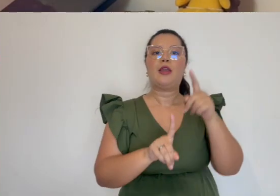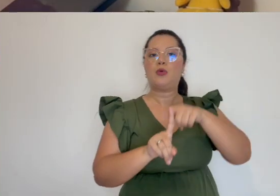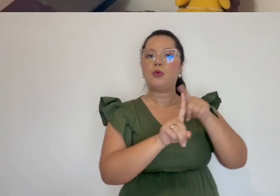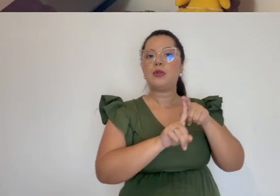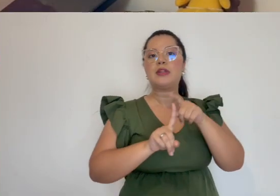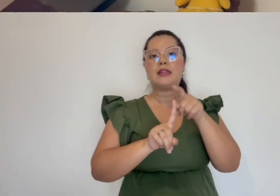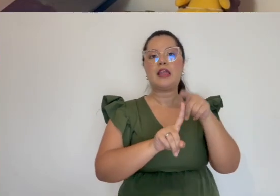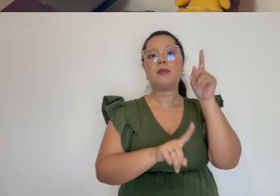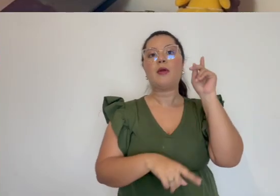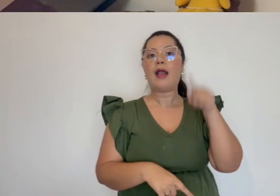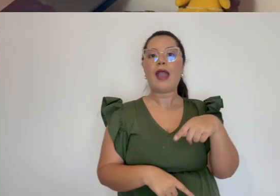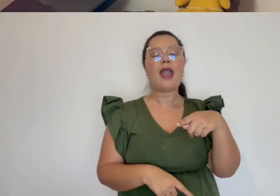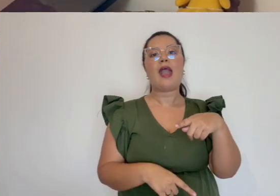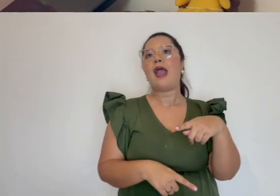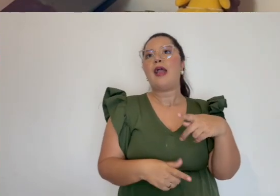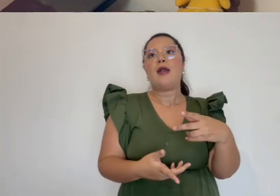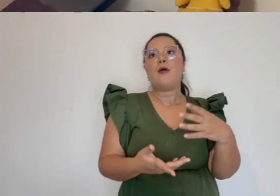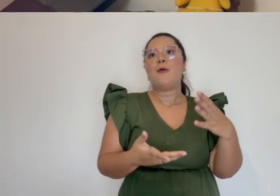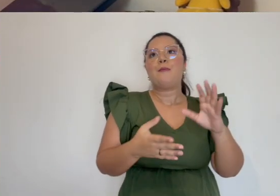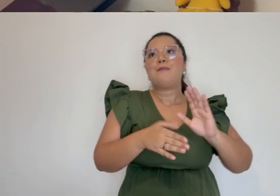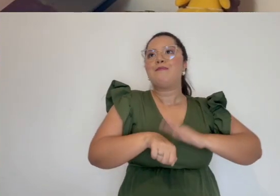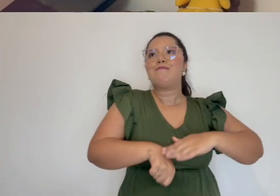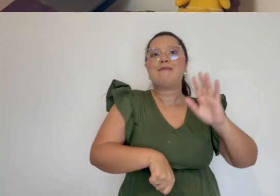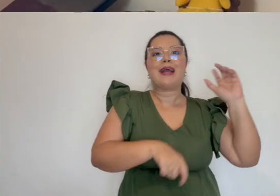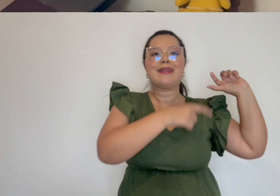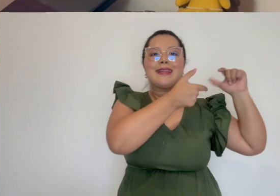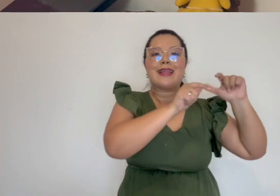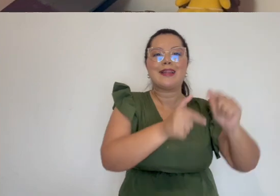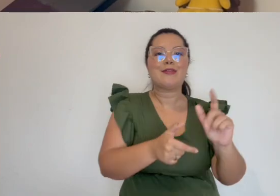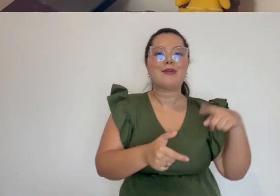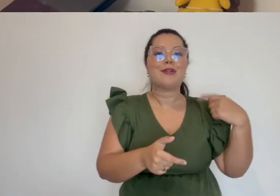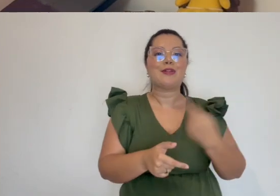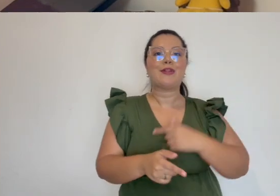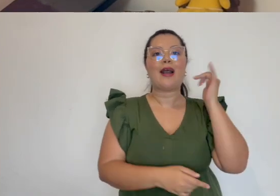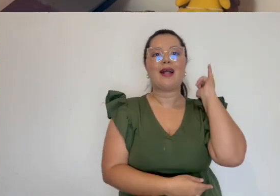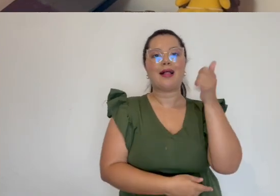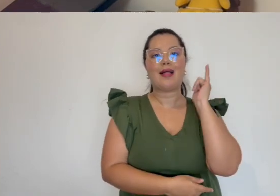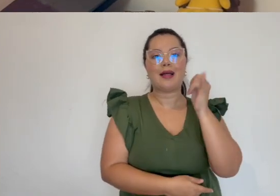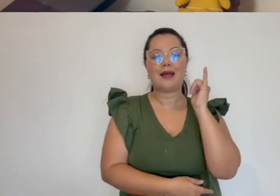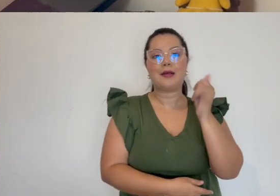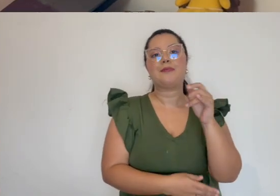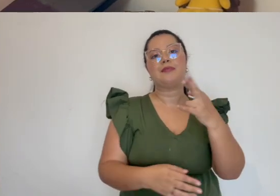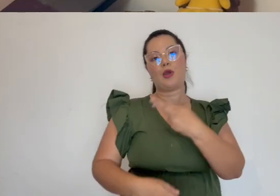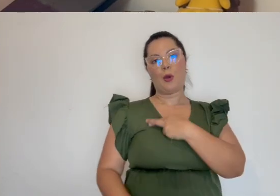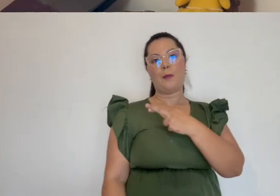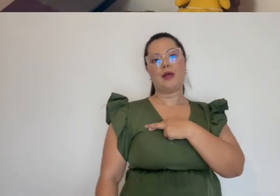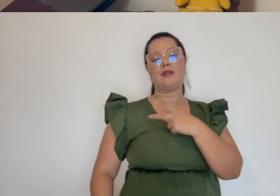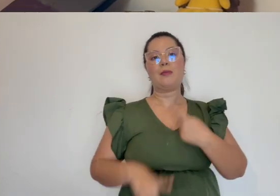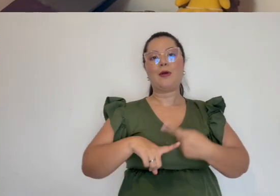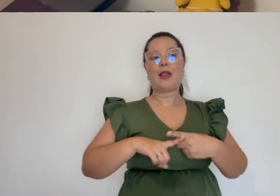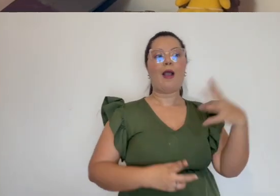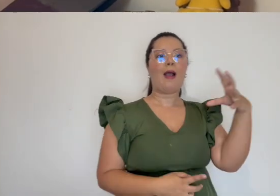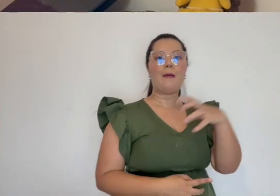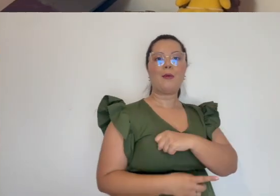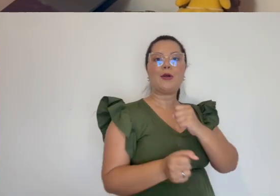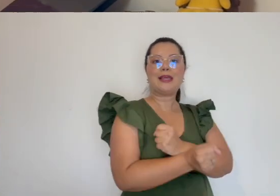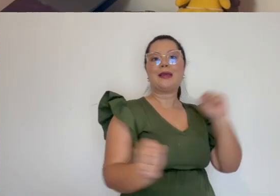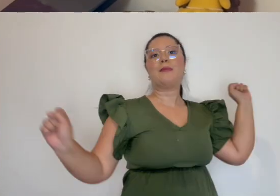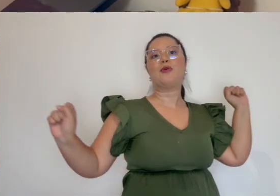desse tipo, porque realmente é uma das formas mais clássicas de se contar romances. Aquele